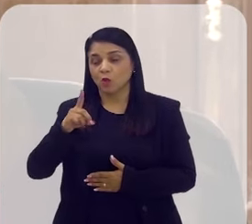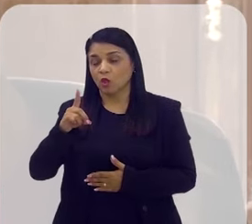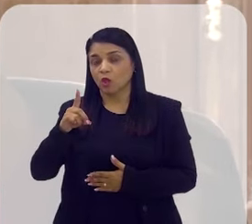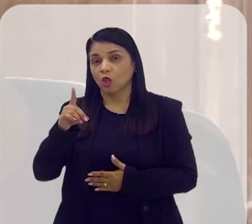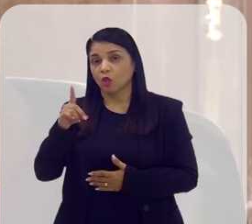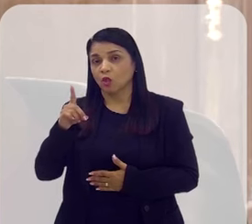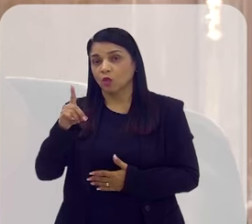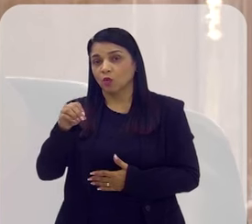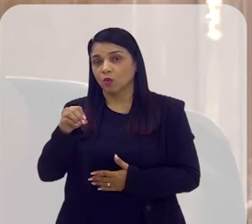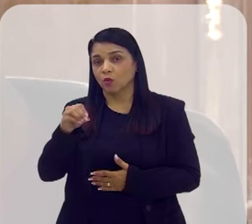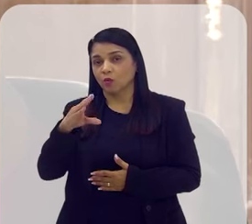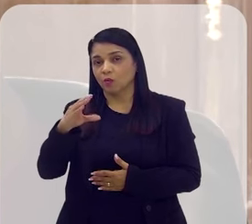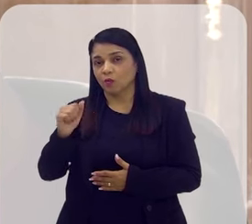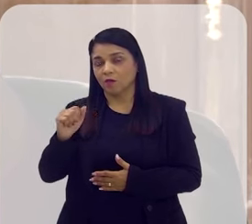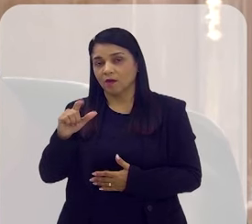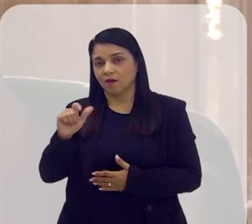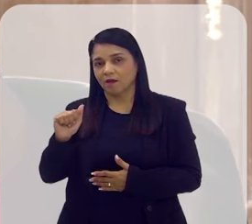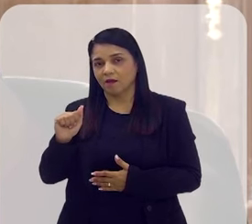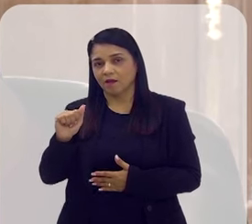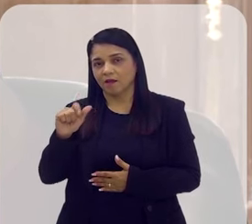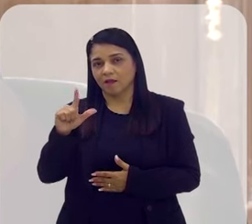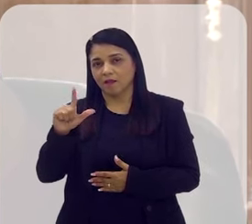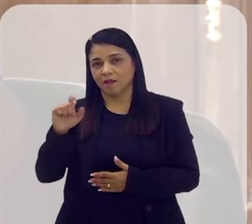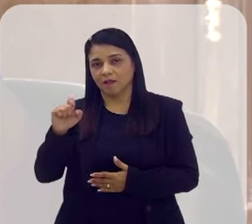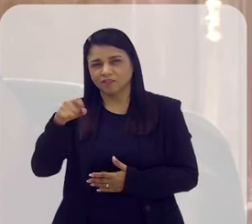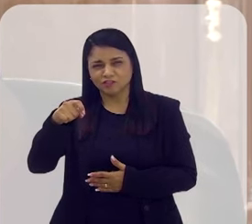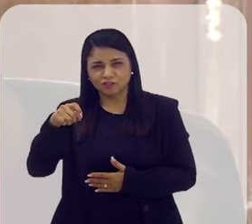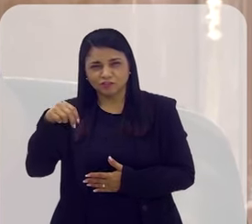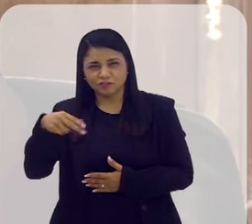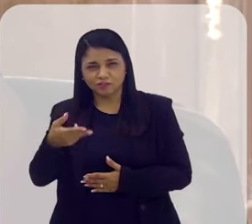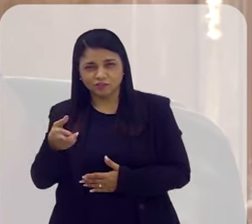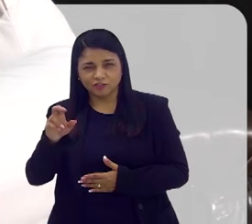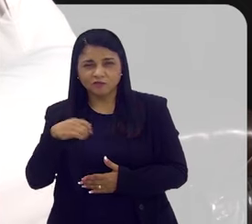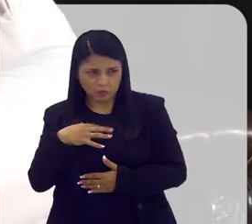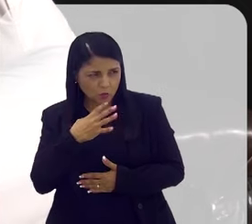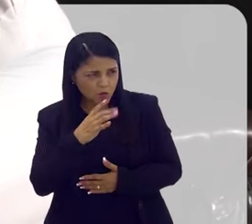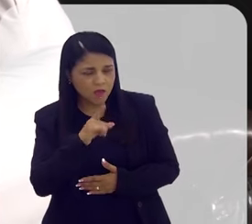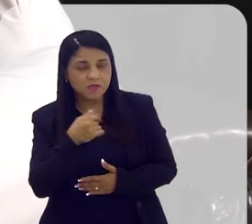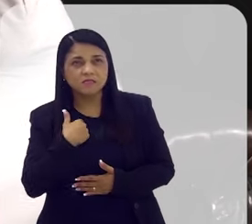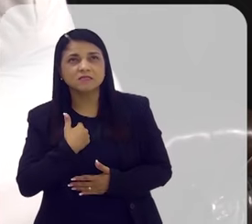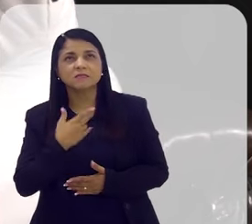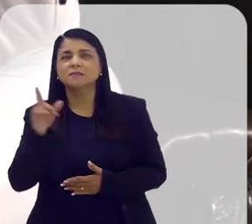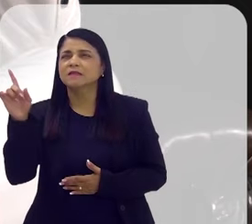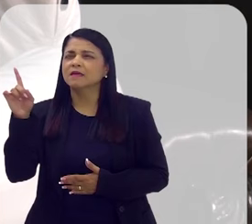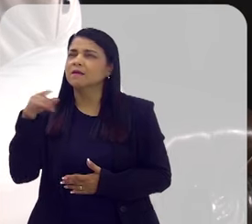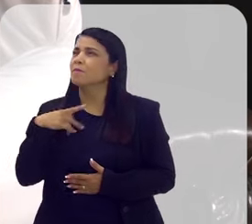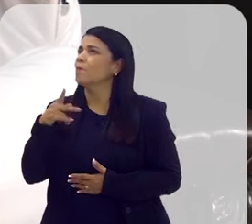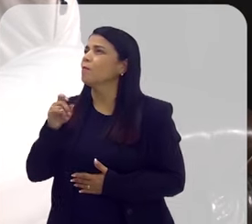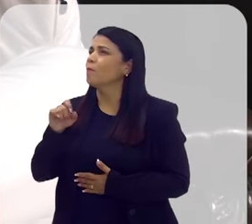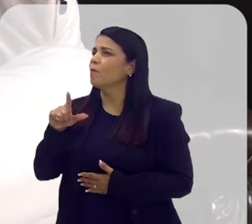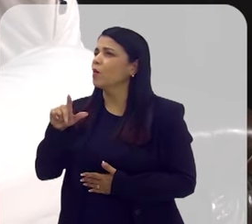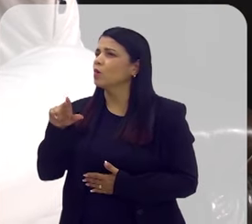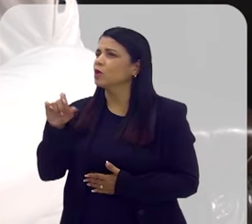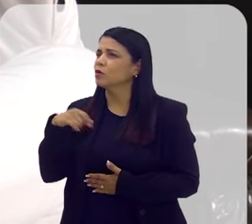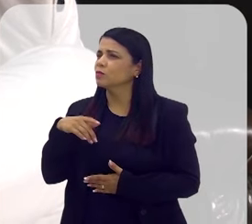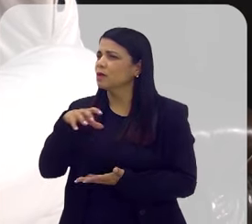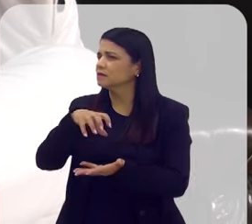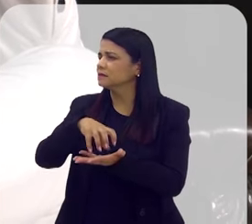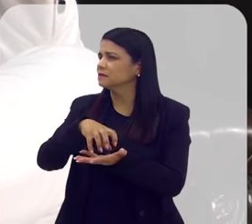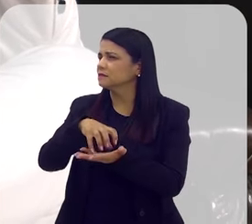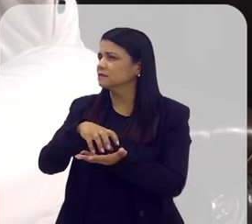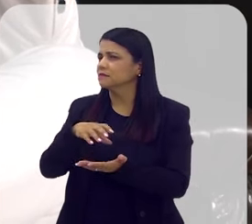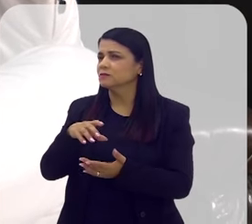Doca Alexandre. Doca Alexandre. É, conhece, fala aí, Doca, né? Alexandre, você conhece o... Paulinho, como é que é o nome do produtor lá